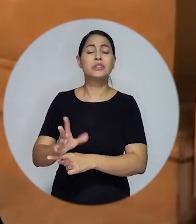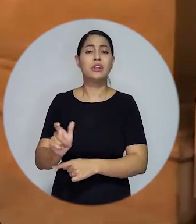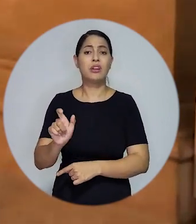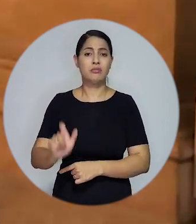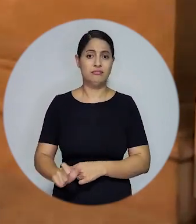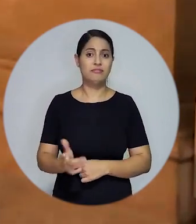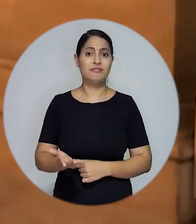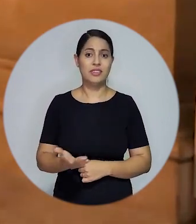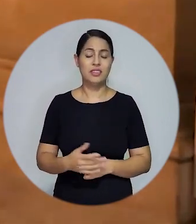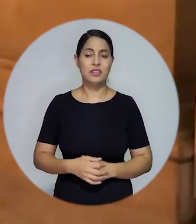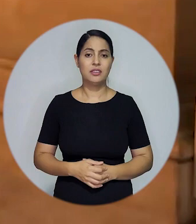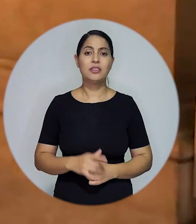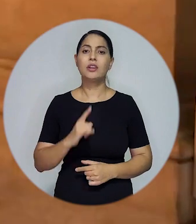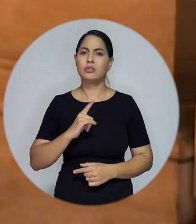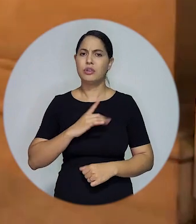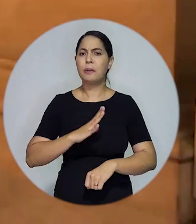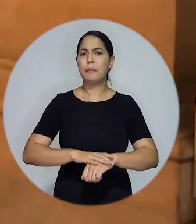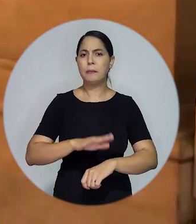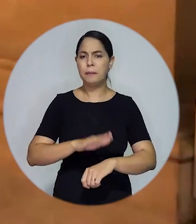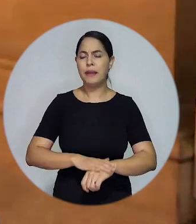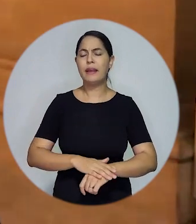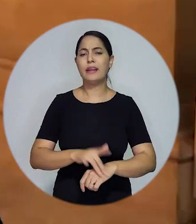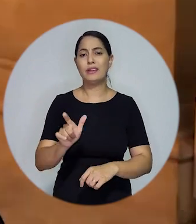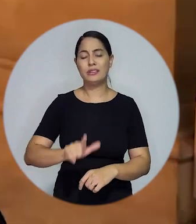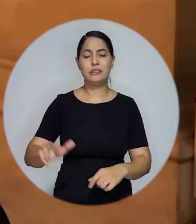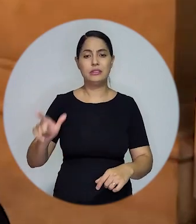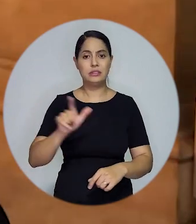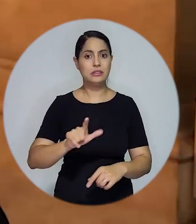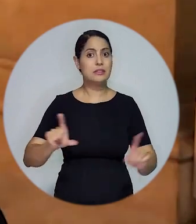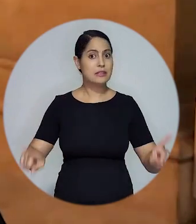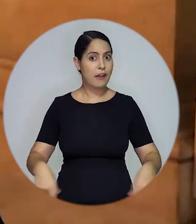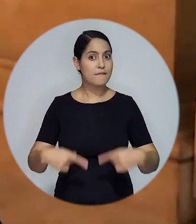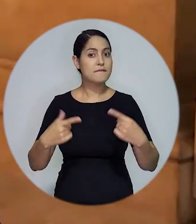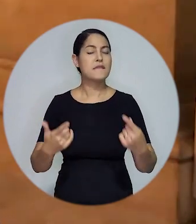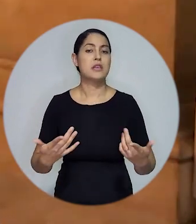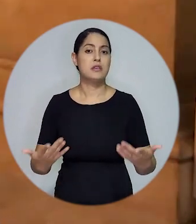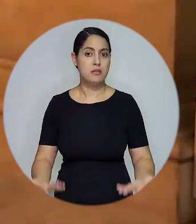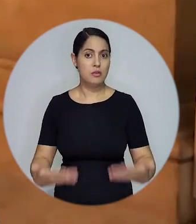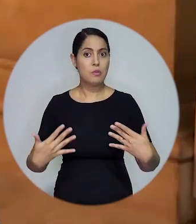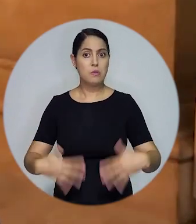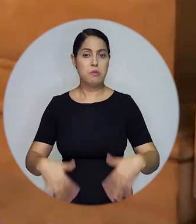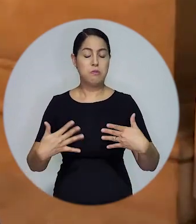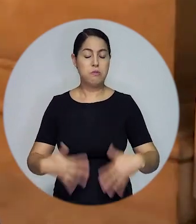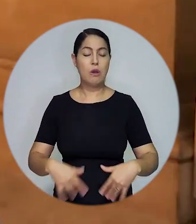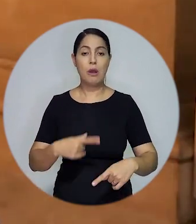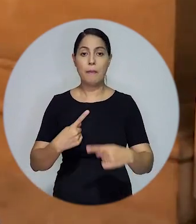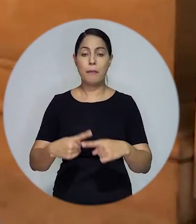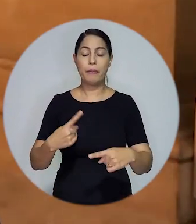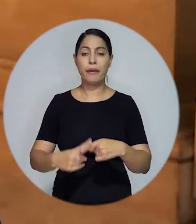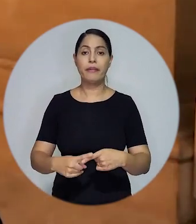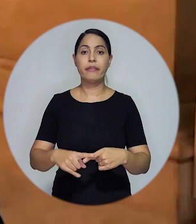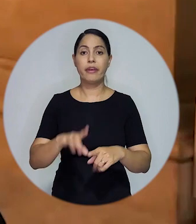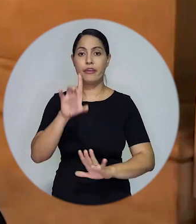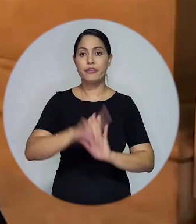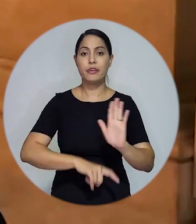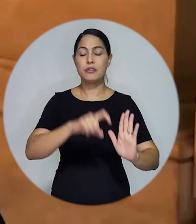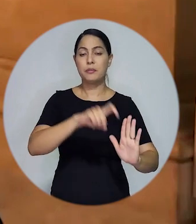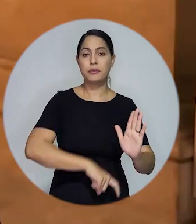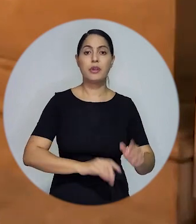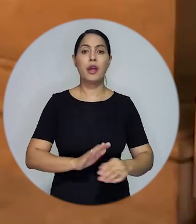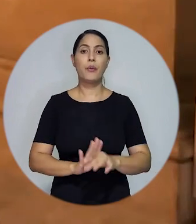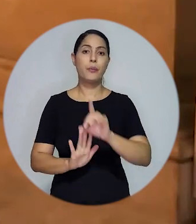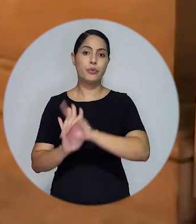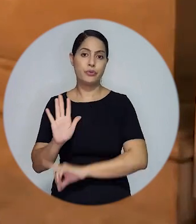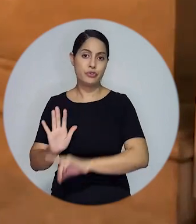eu vejo que há muitos momentos de encontro, ou melhor dizendo, desafios que atravessam todas as áreas, né, do